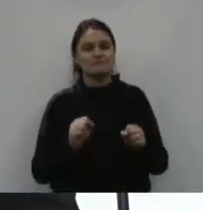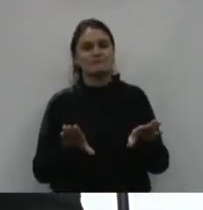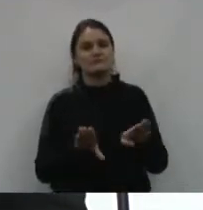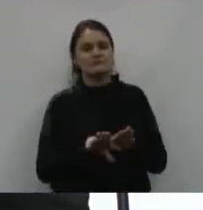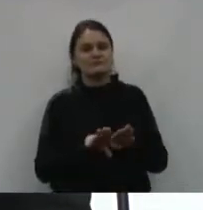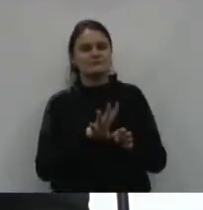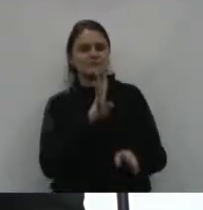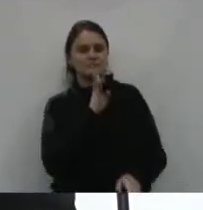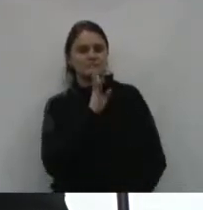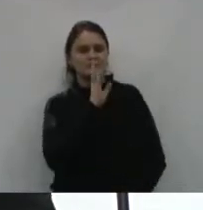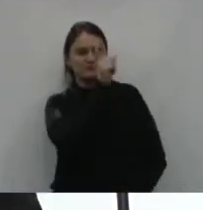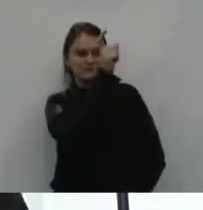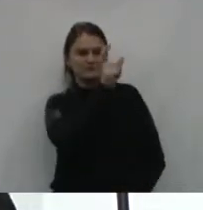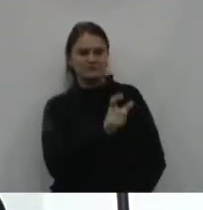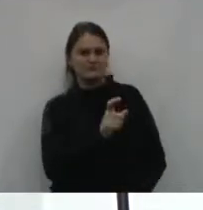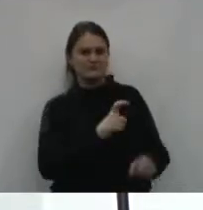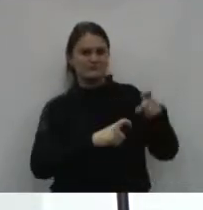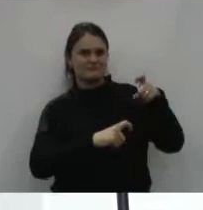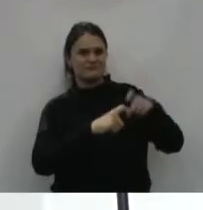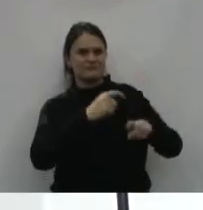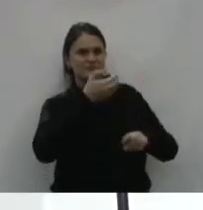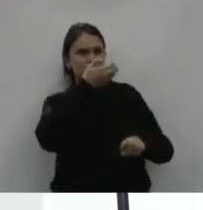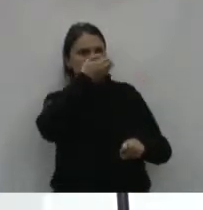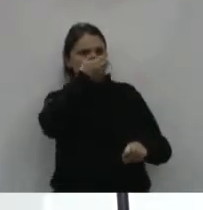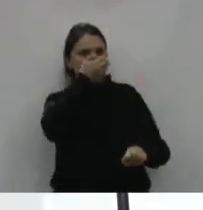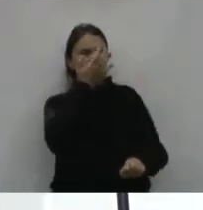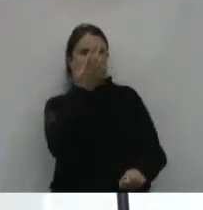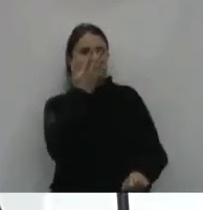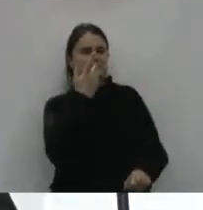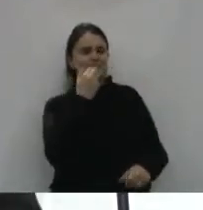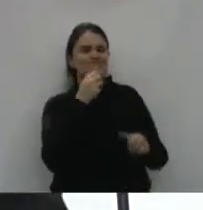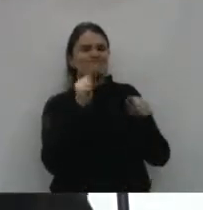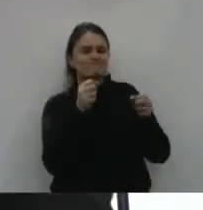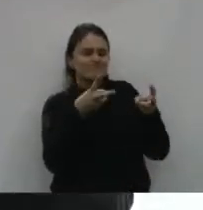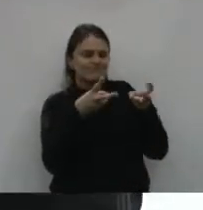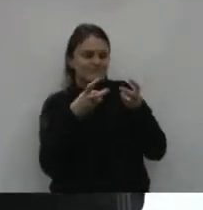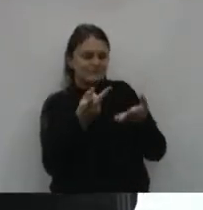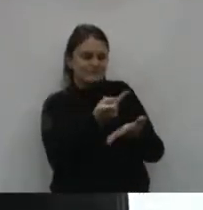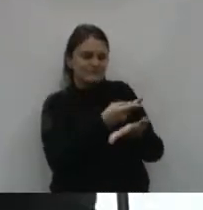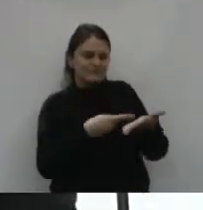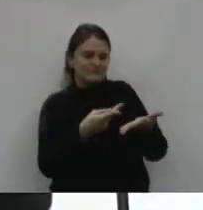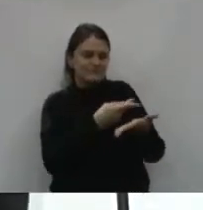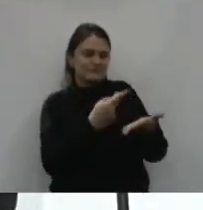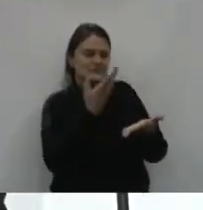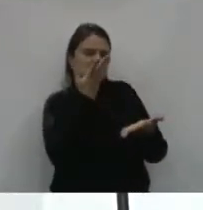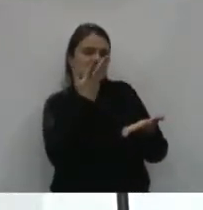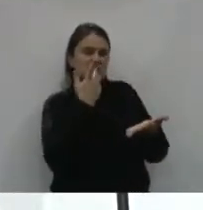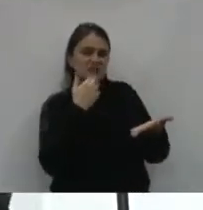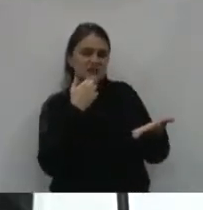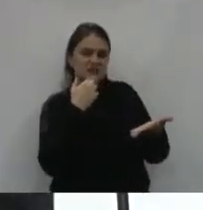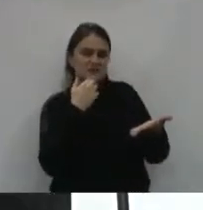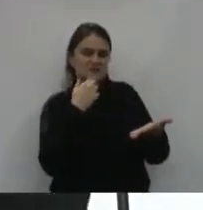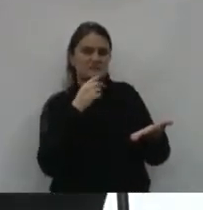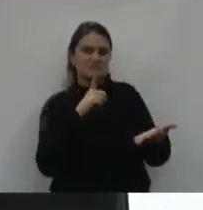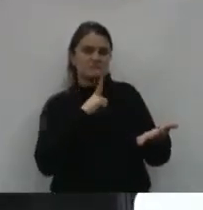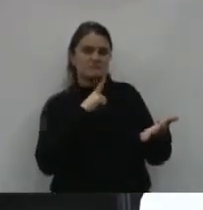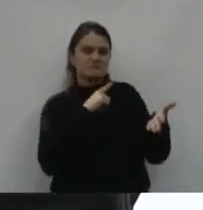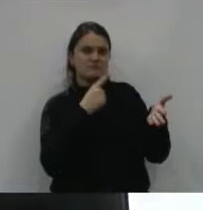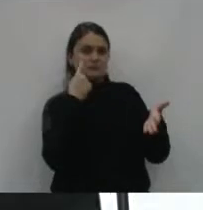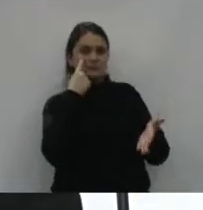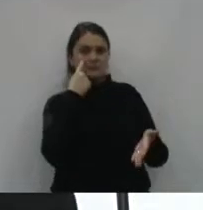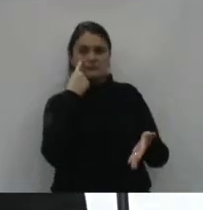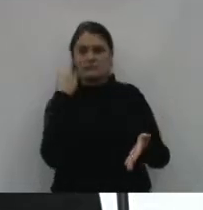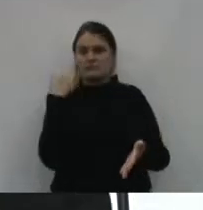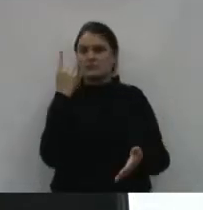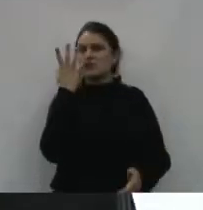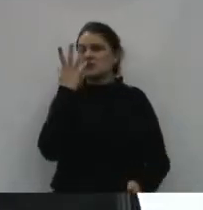podemos também identificar casos de abuso sexual é analisando os desenhos das crianças né aqui